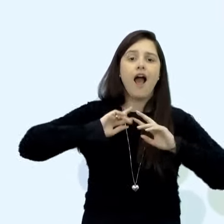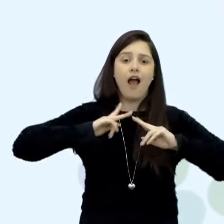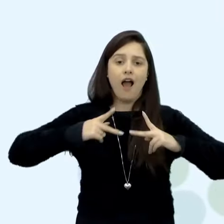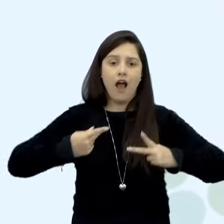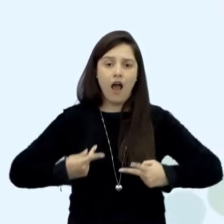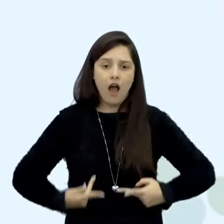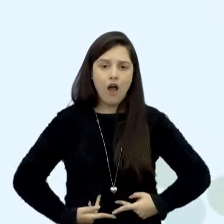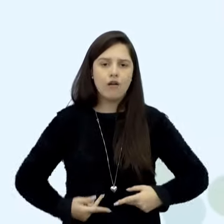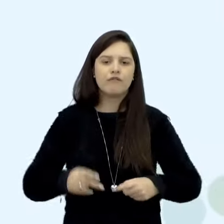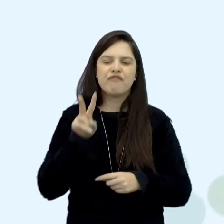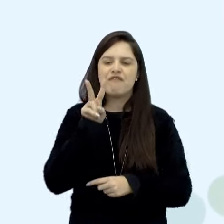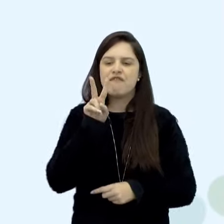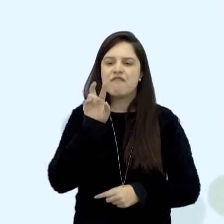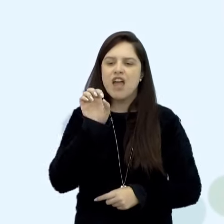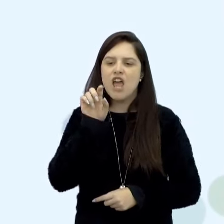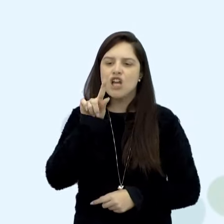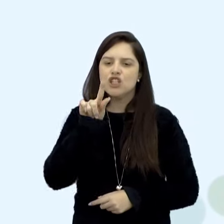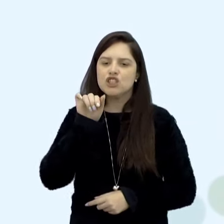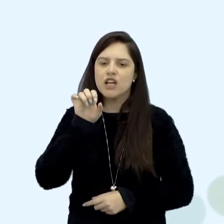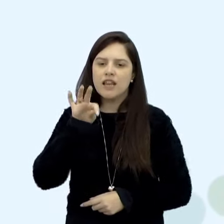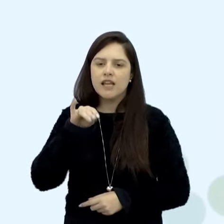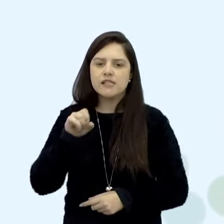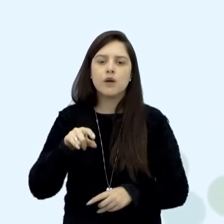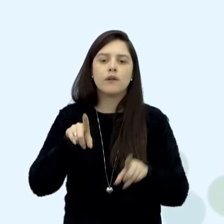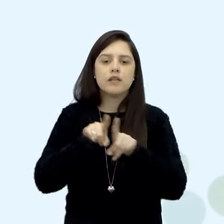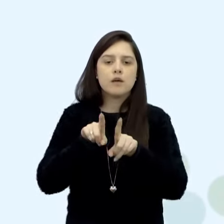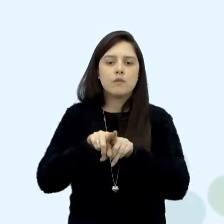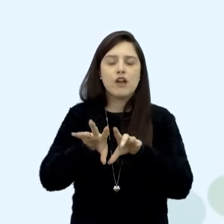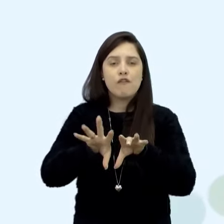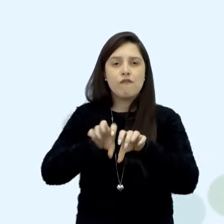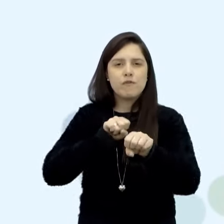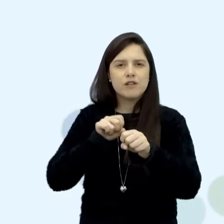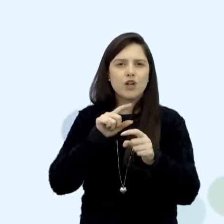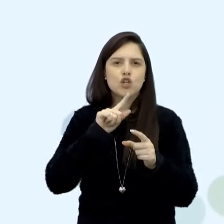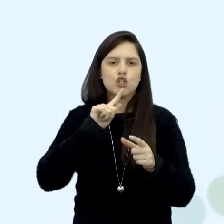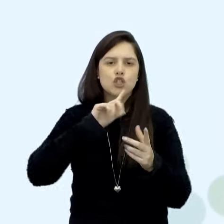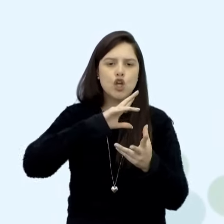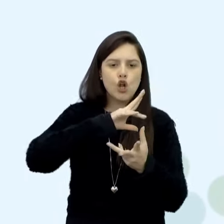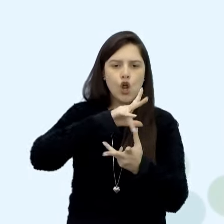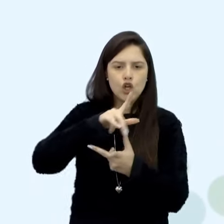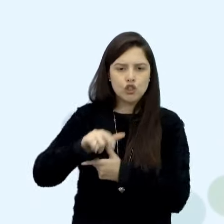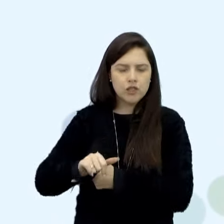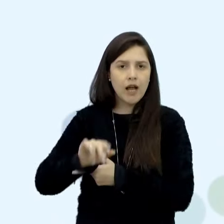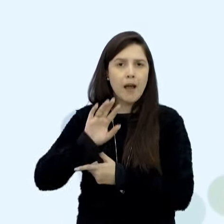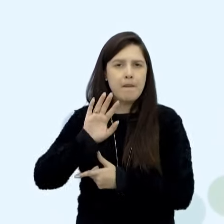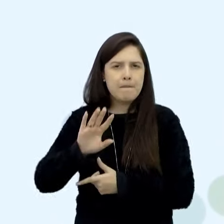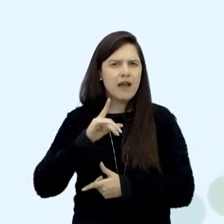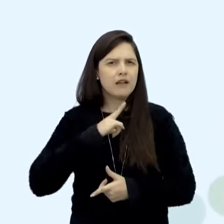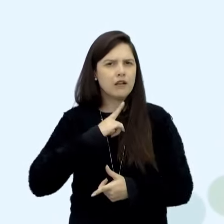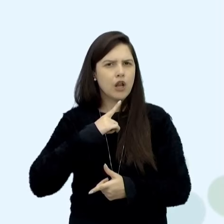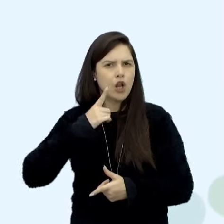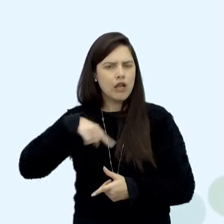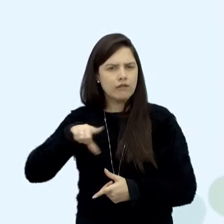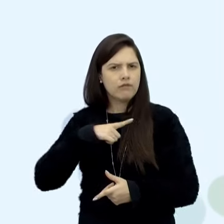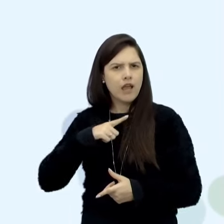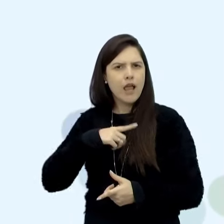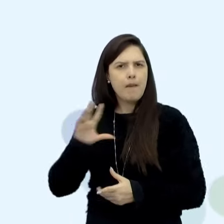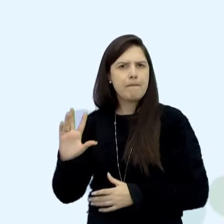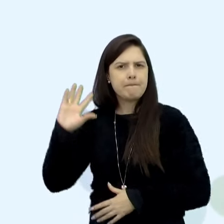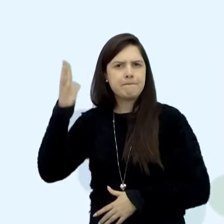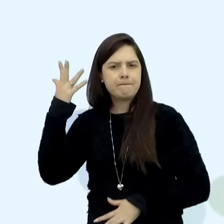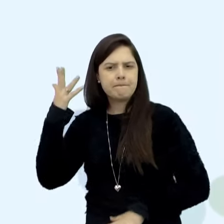como a vegetação e formações geológicas. E nós também temos a nossa